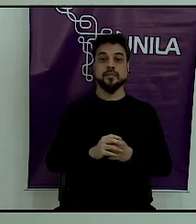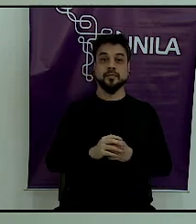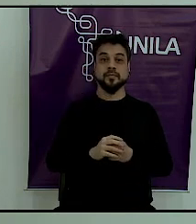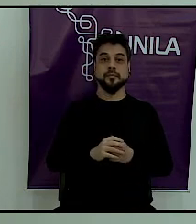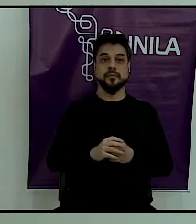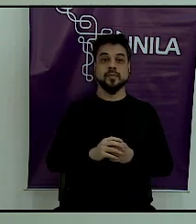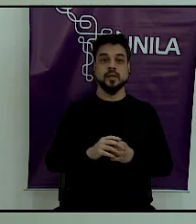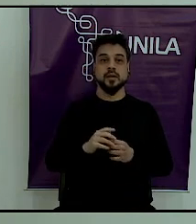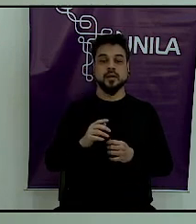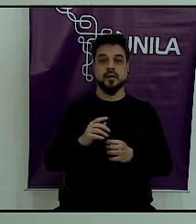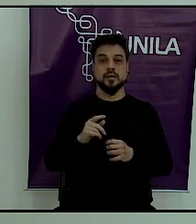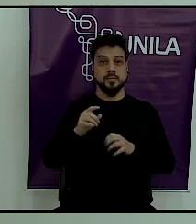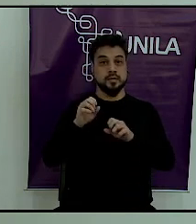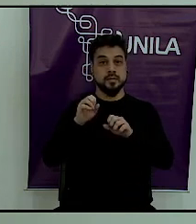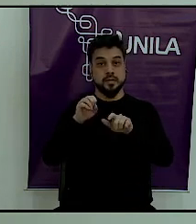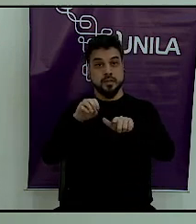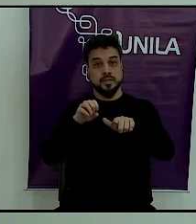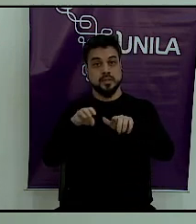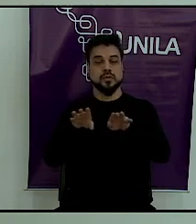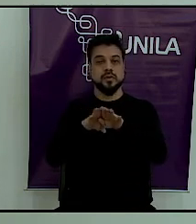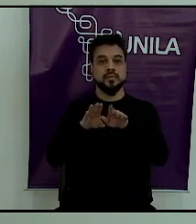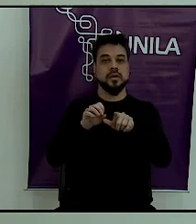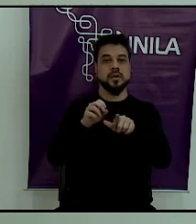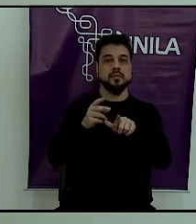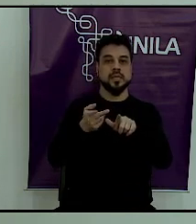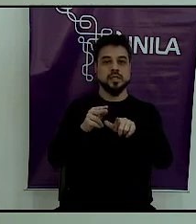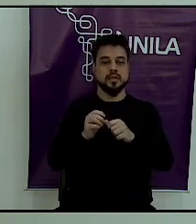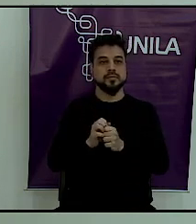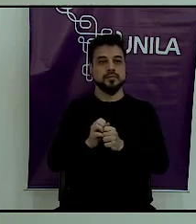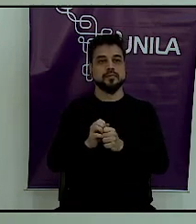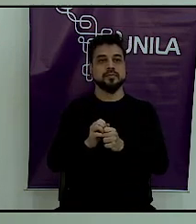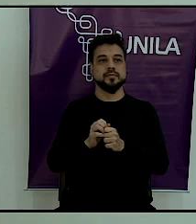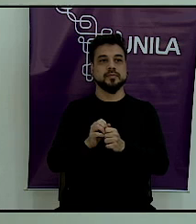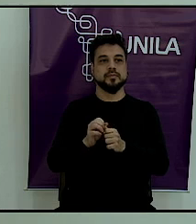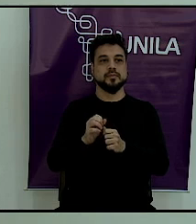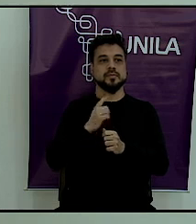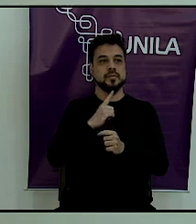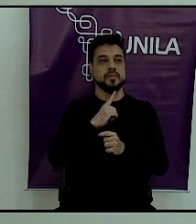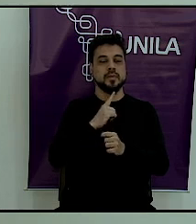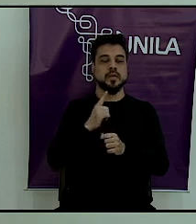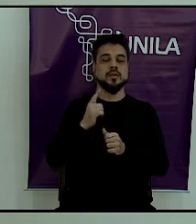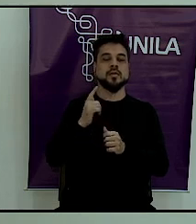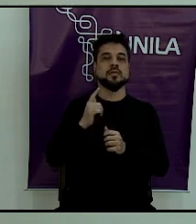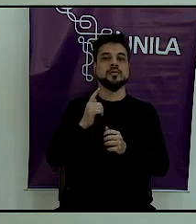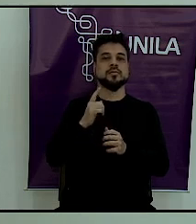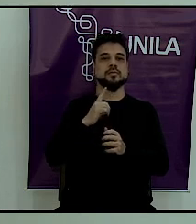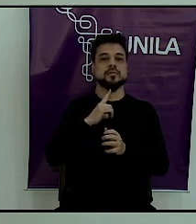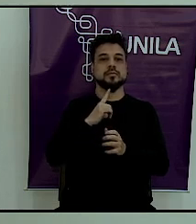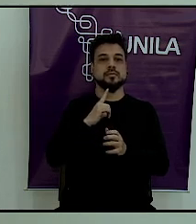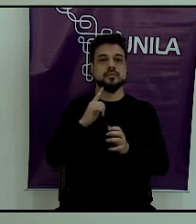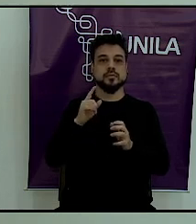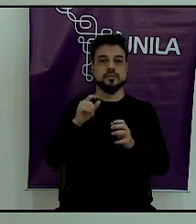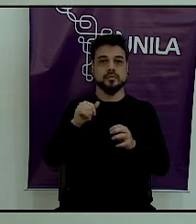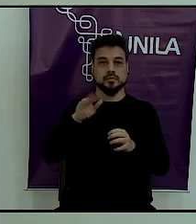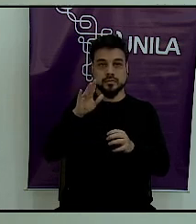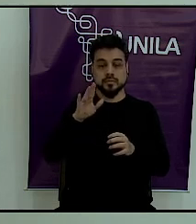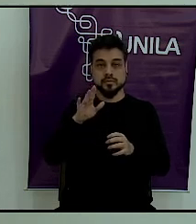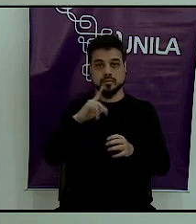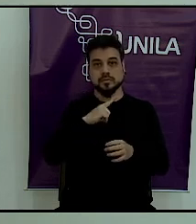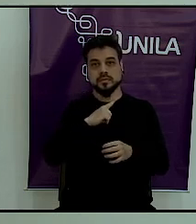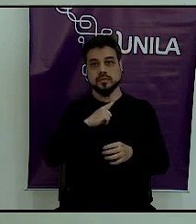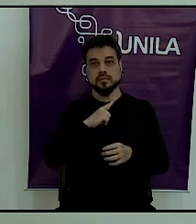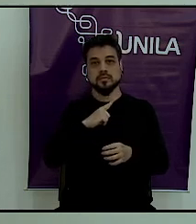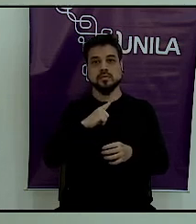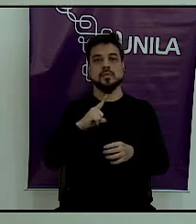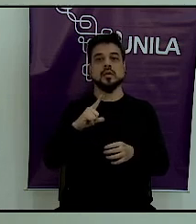demanda, primeiro de espaço que a gente está organizando em relação ao ILATIT, né, e os professores da casa,